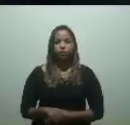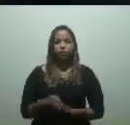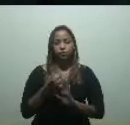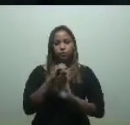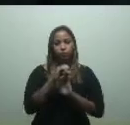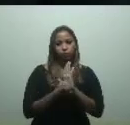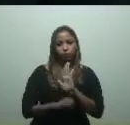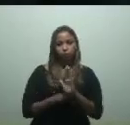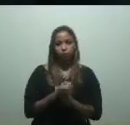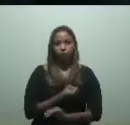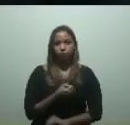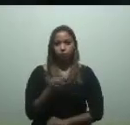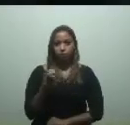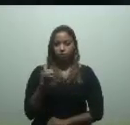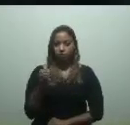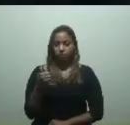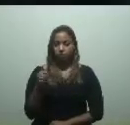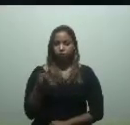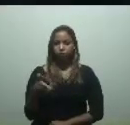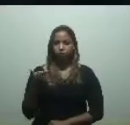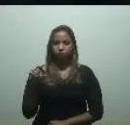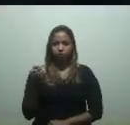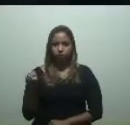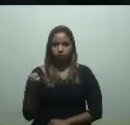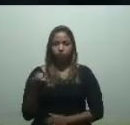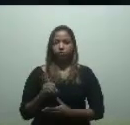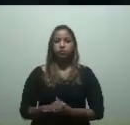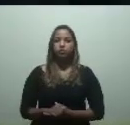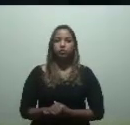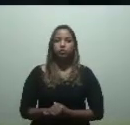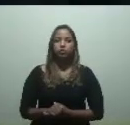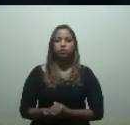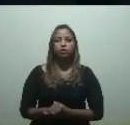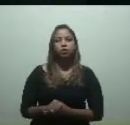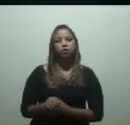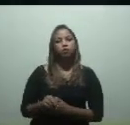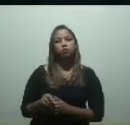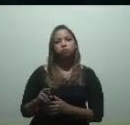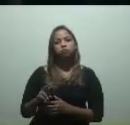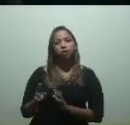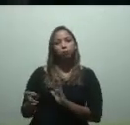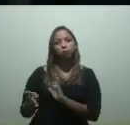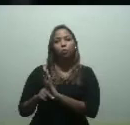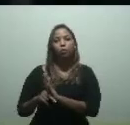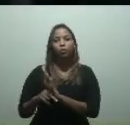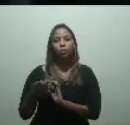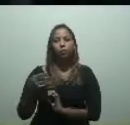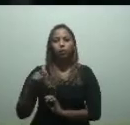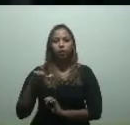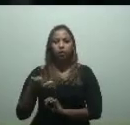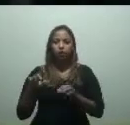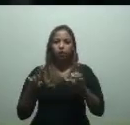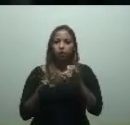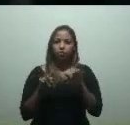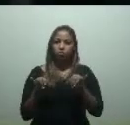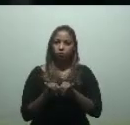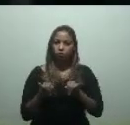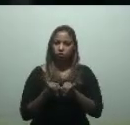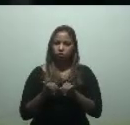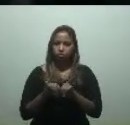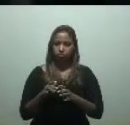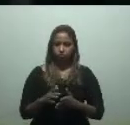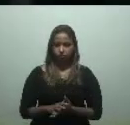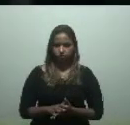Ofício número 01/2020, ao DPL, Câmara Municipal de Parnamirim.